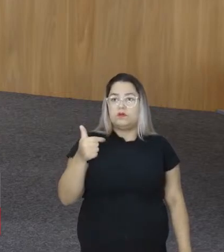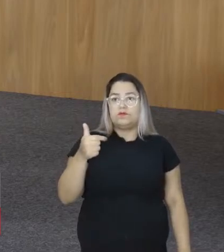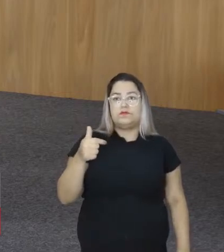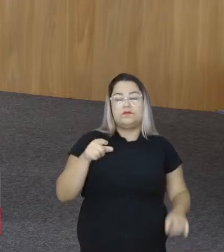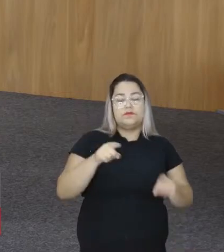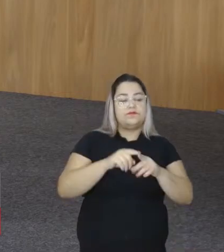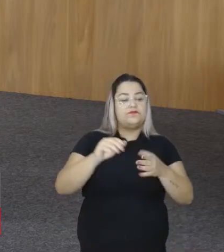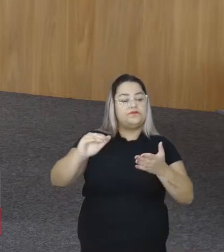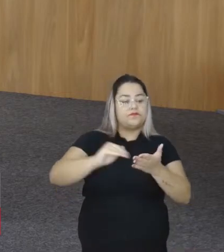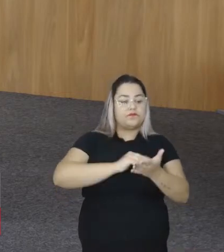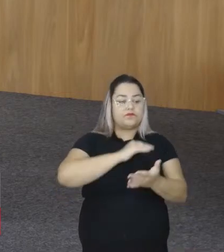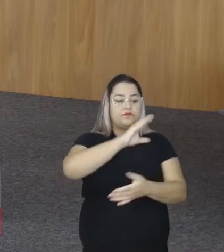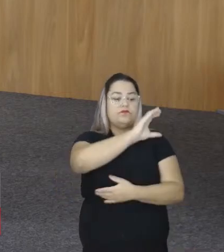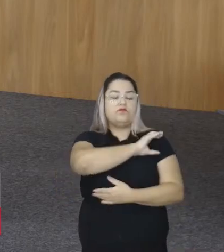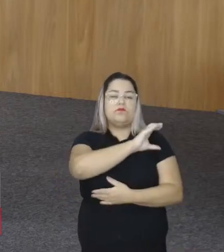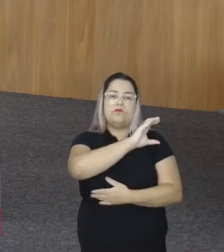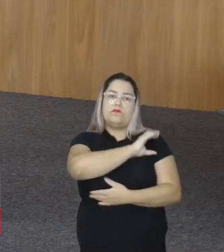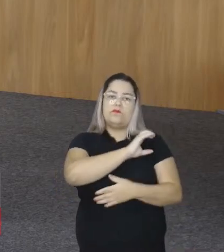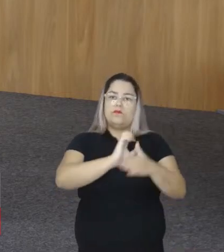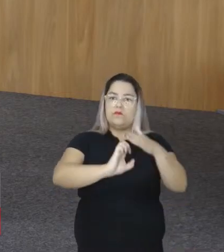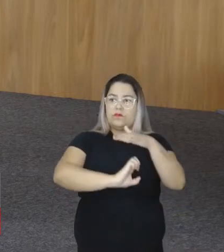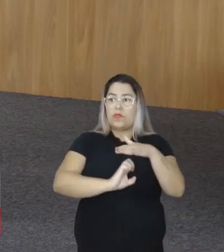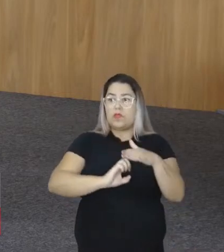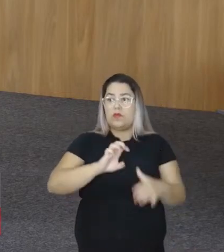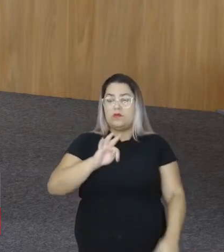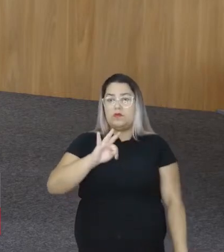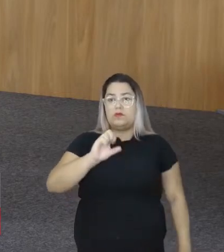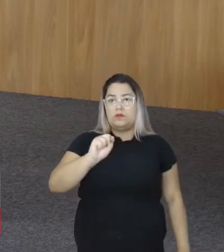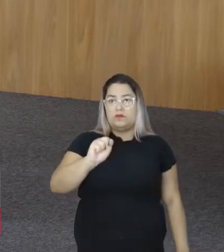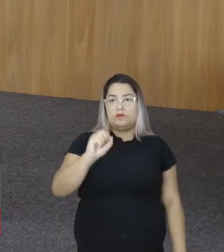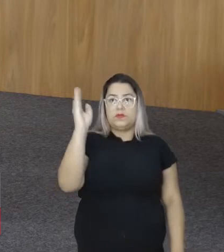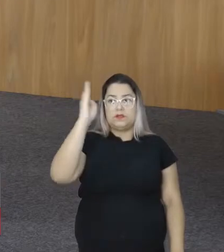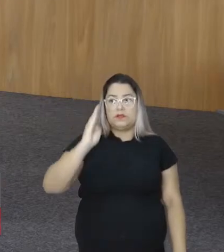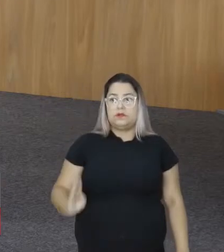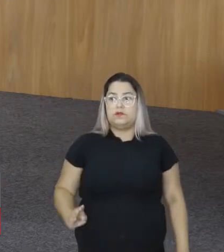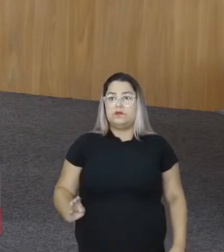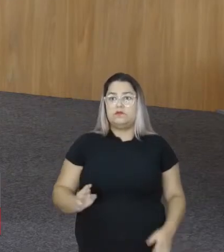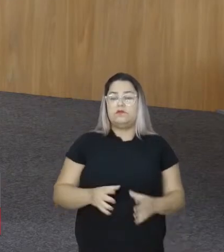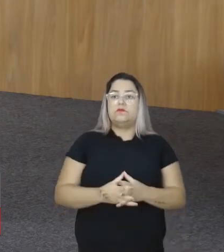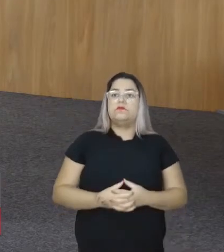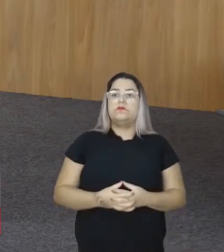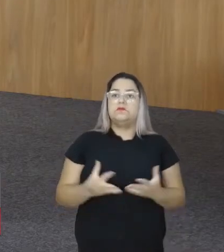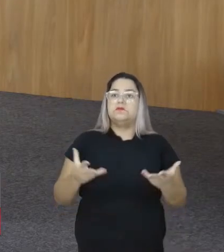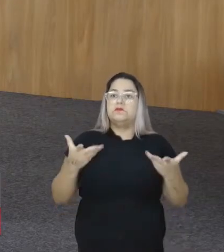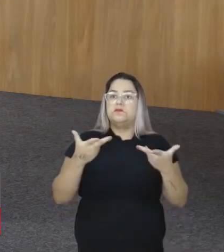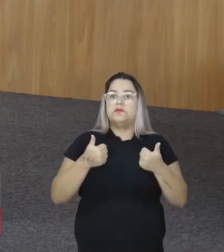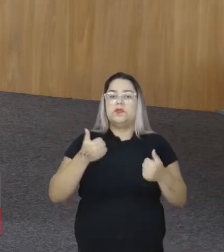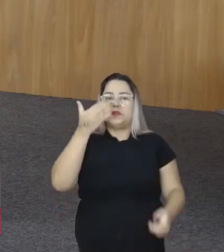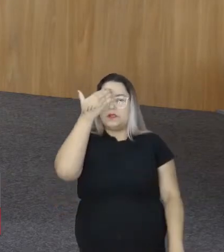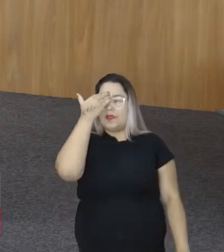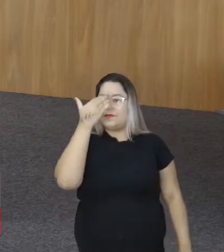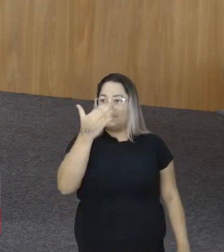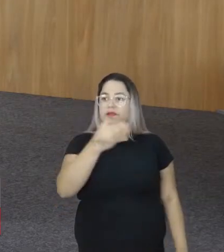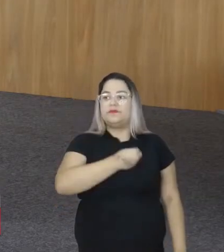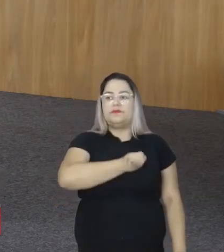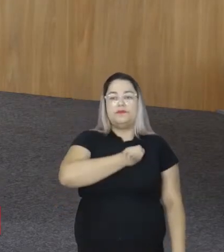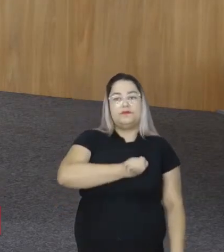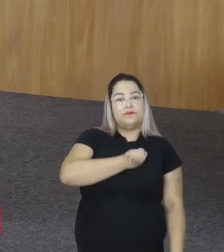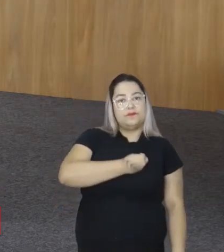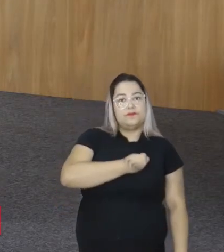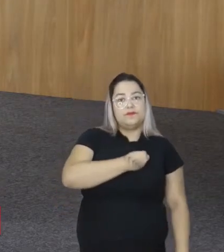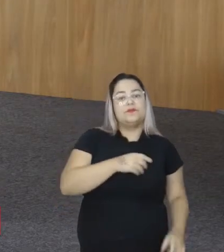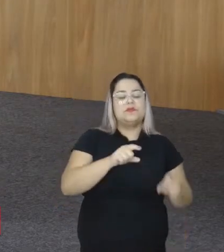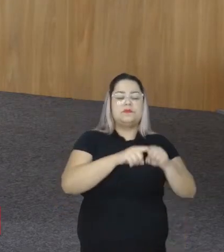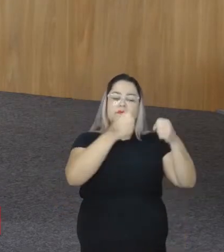da Secretaria de Coordenação das Empresas Estatais Brasileiras. Maravilha, David. Obrigada pela participação aqui com a gente,